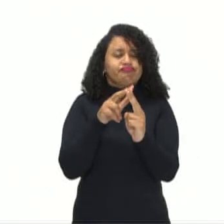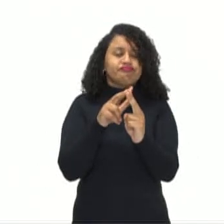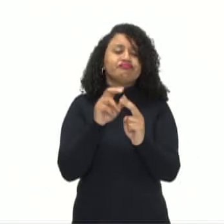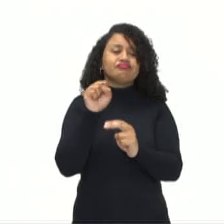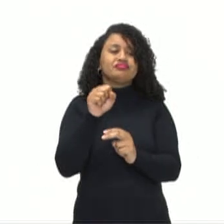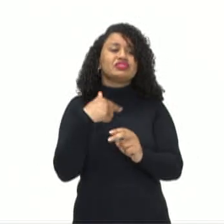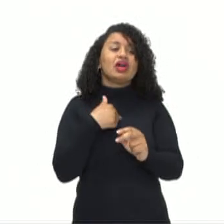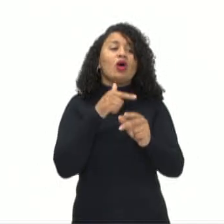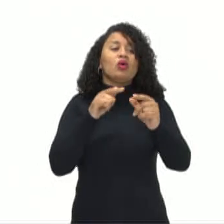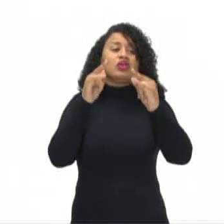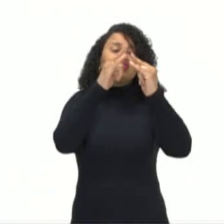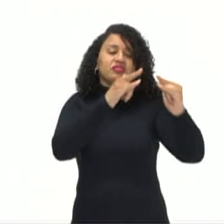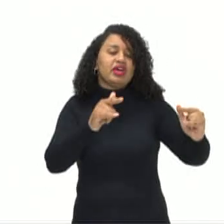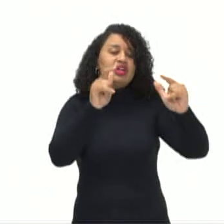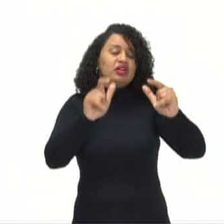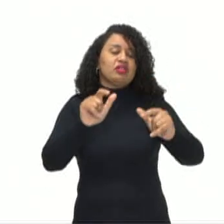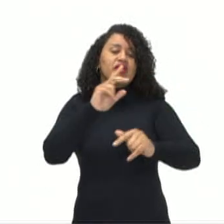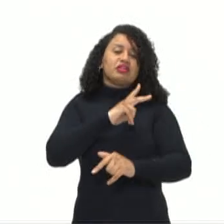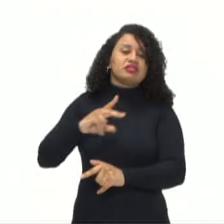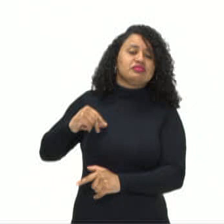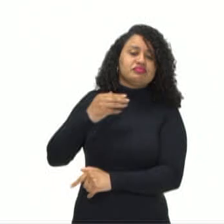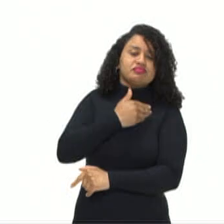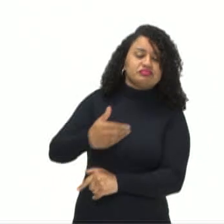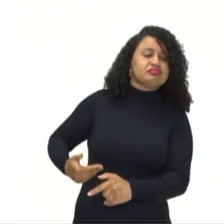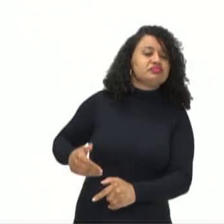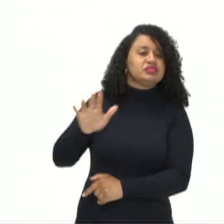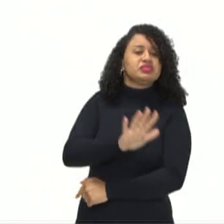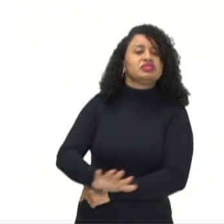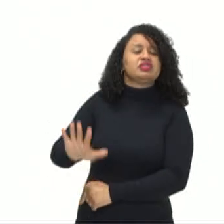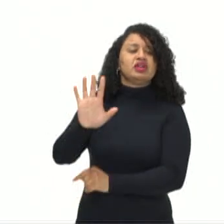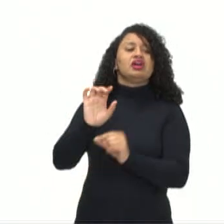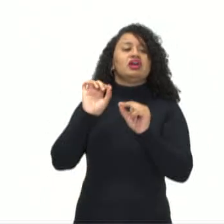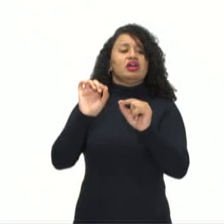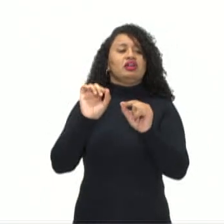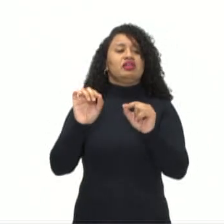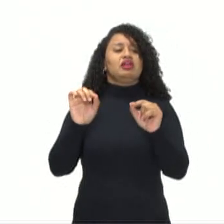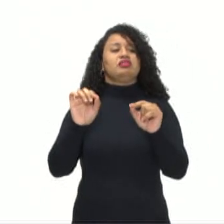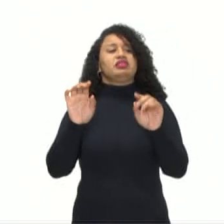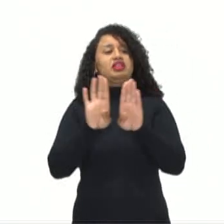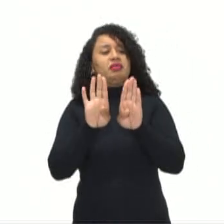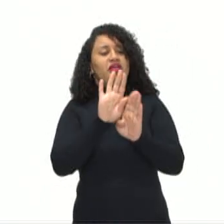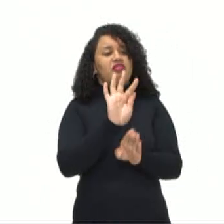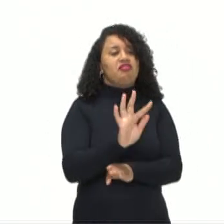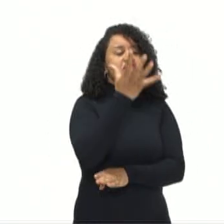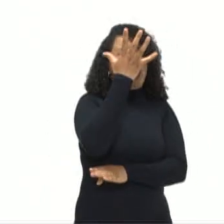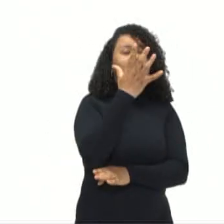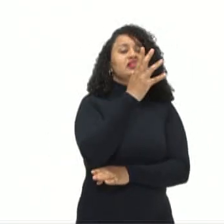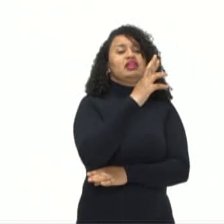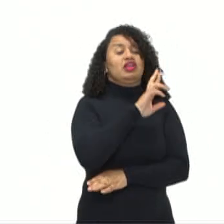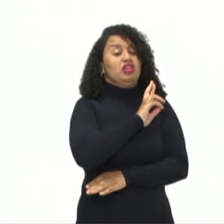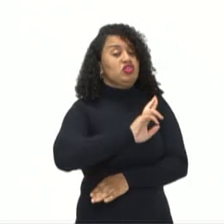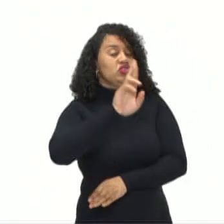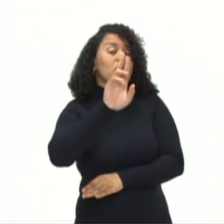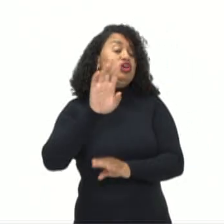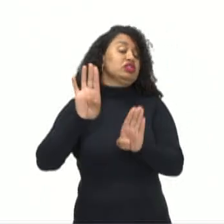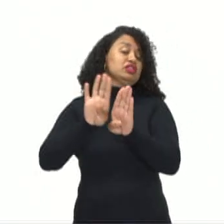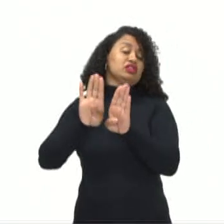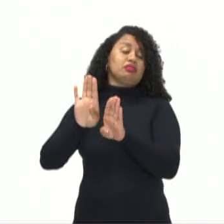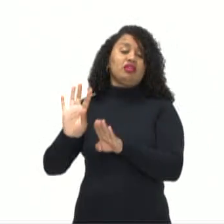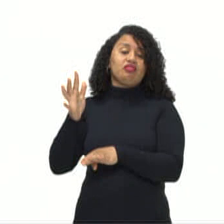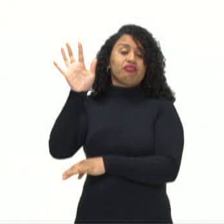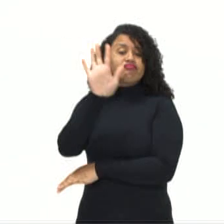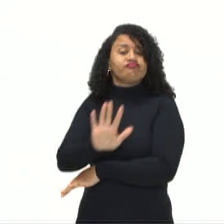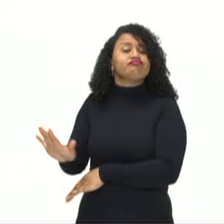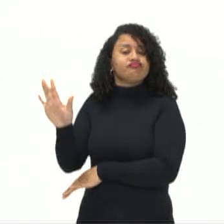em feiras e espaços públicos, em geral, bem como festas religiosas e profanas, né? Então, nas festas em geral,